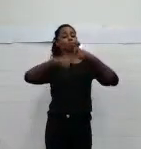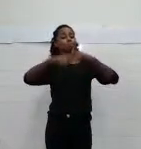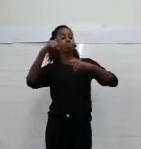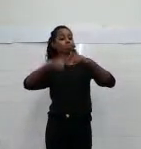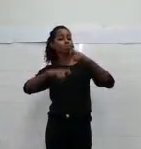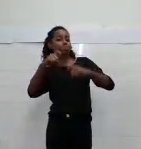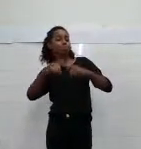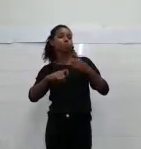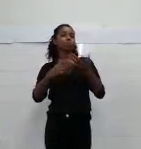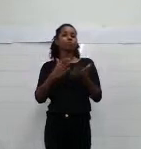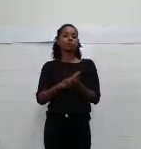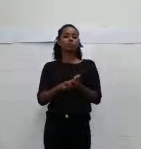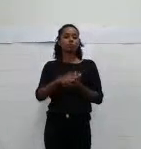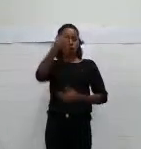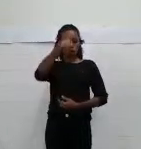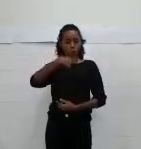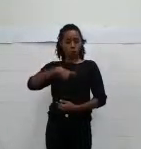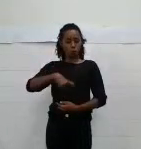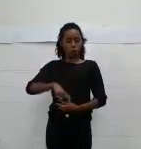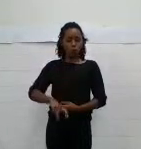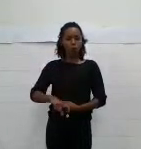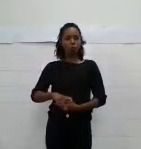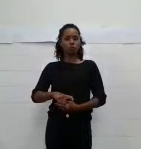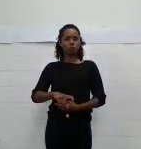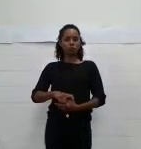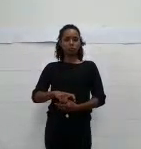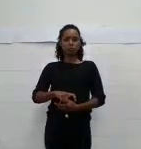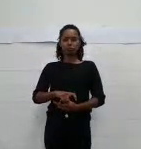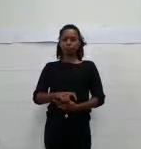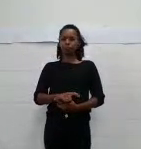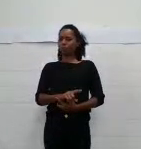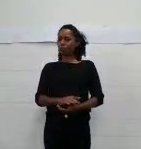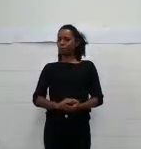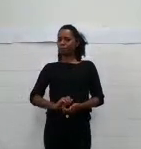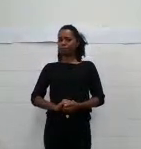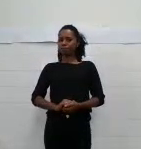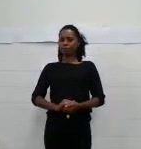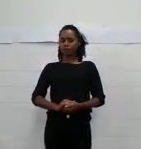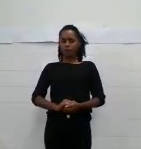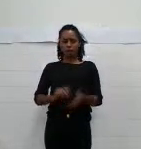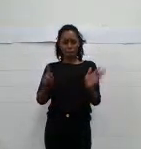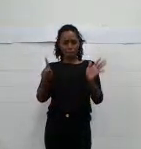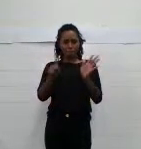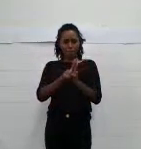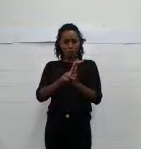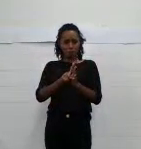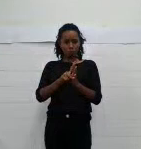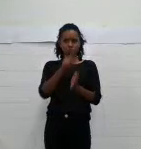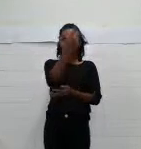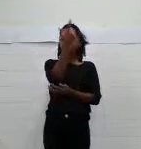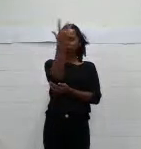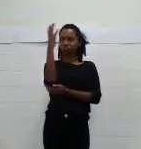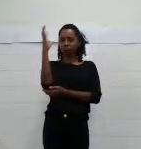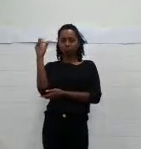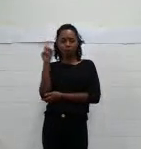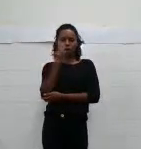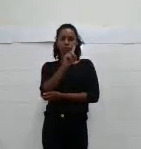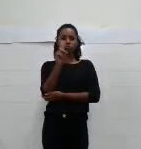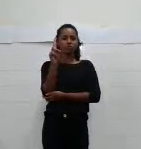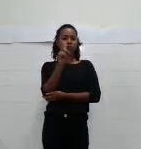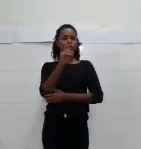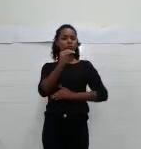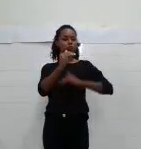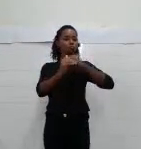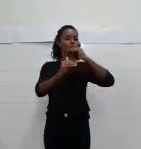sexo, corpo não são dados da natureza, né? Mas